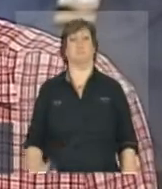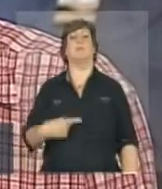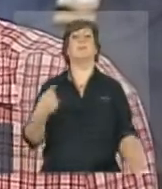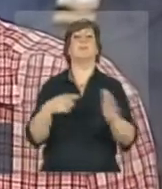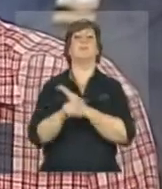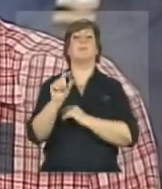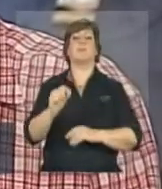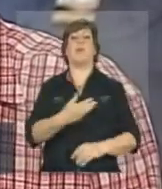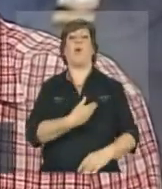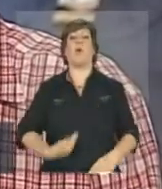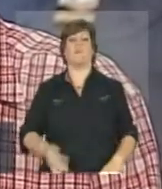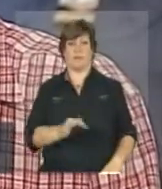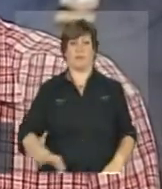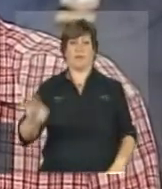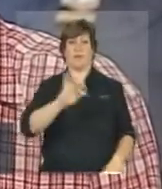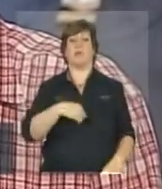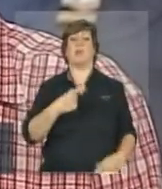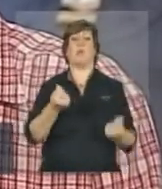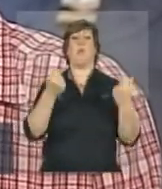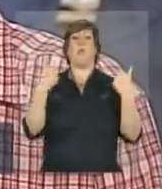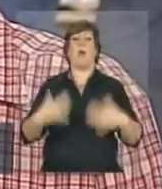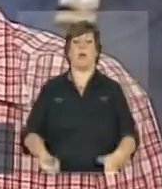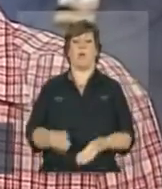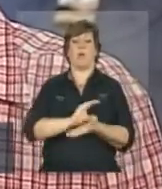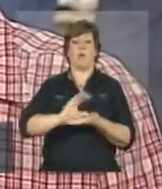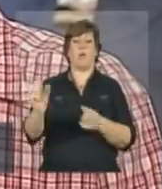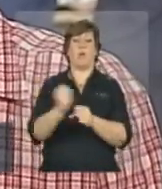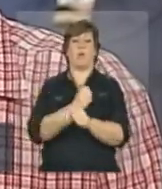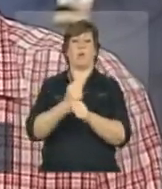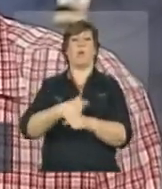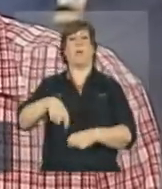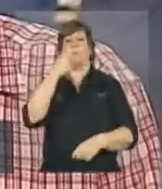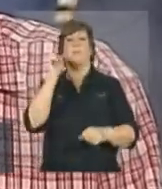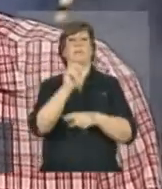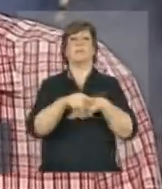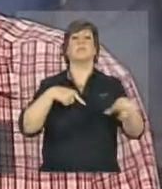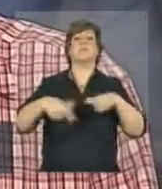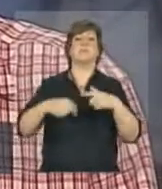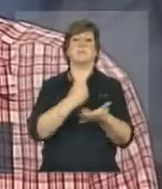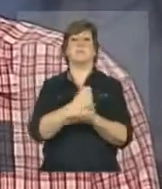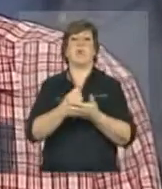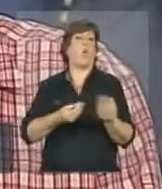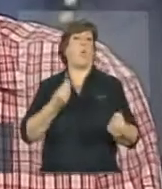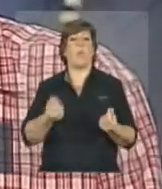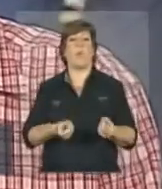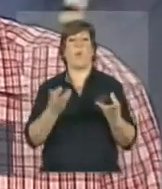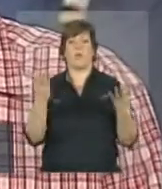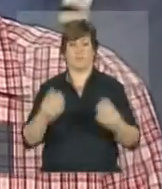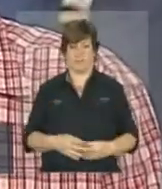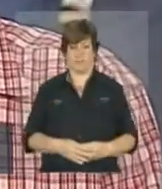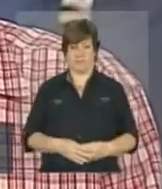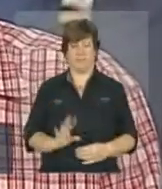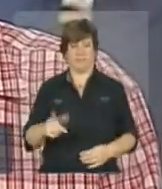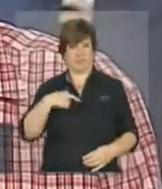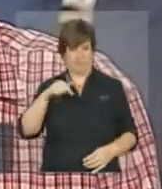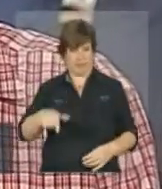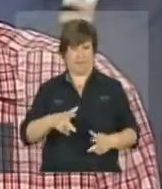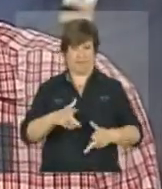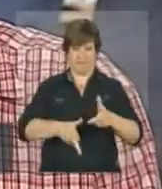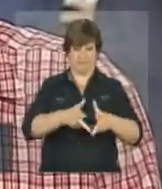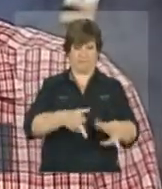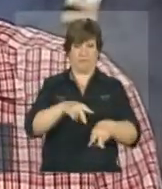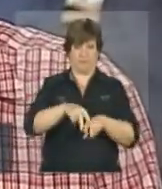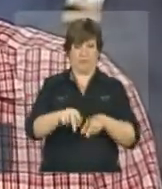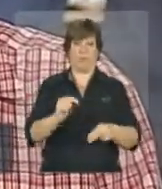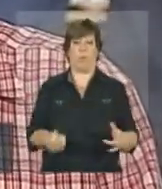federal tem investido nessas obras? Quantas pessoas estão empregadas diretamente ou indiretamente? Na Ferrovia Transnordestina,